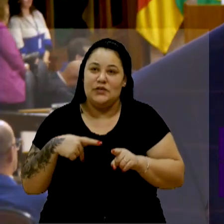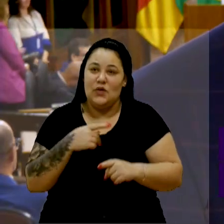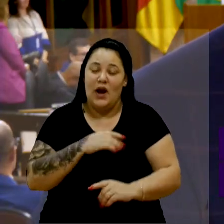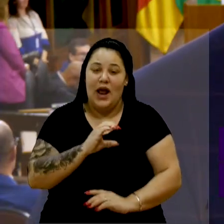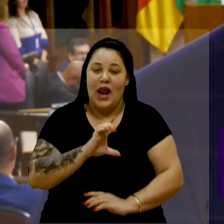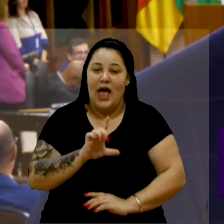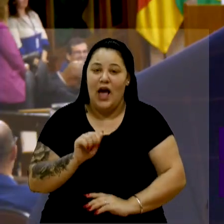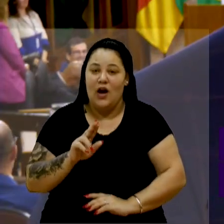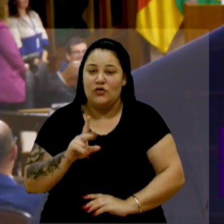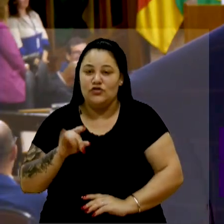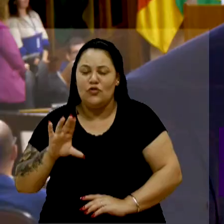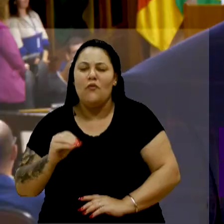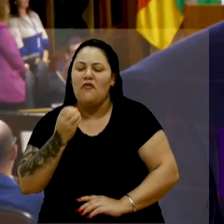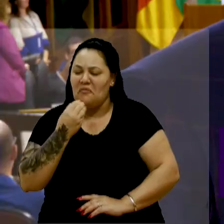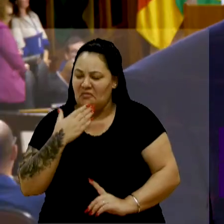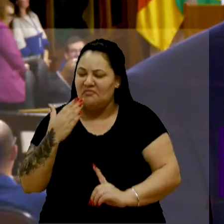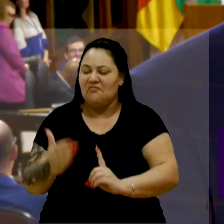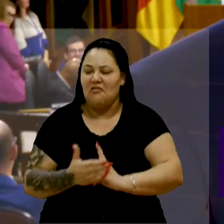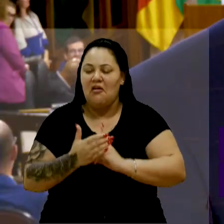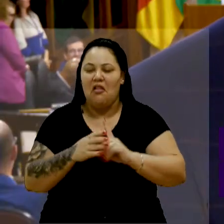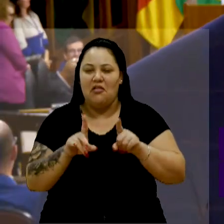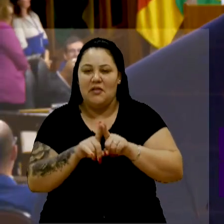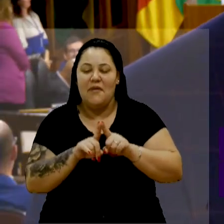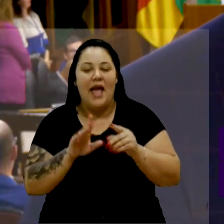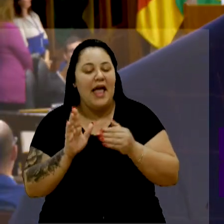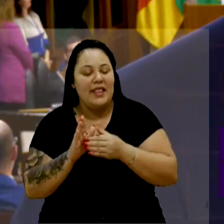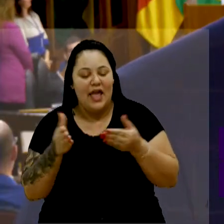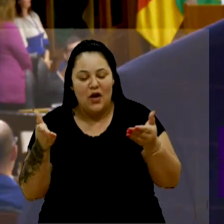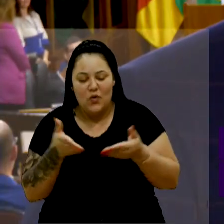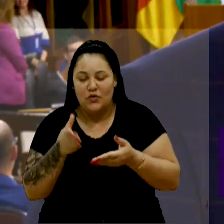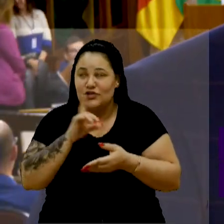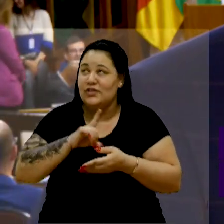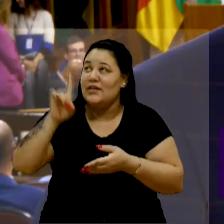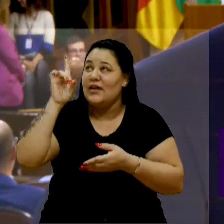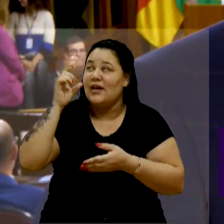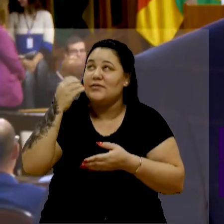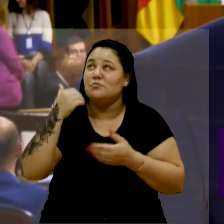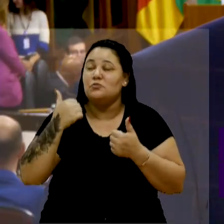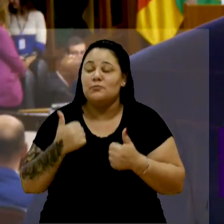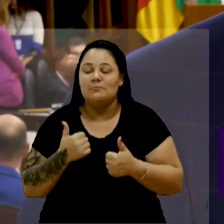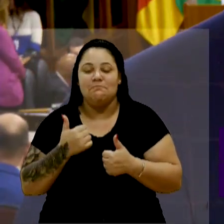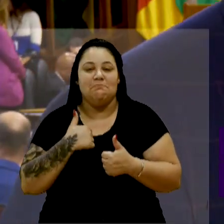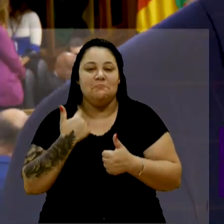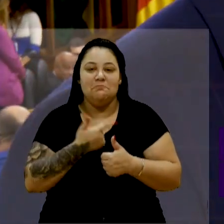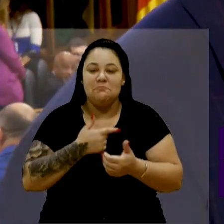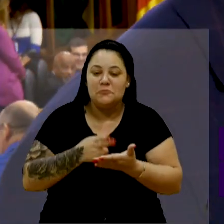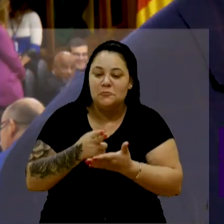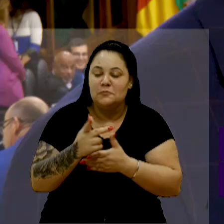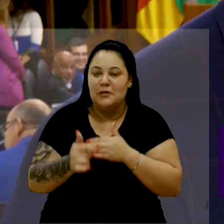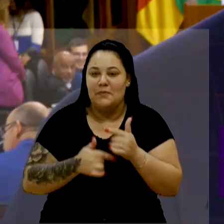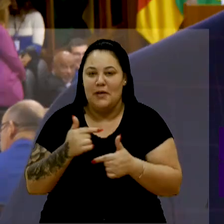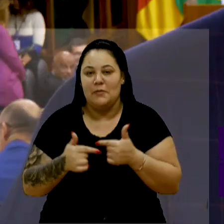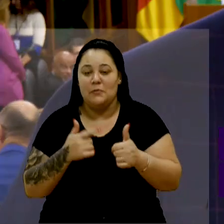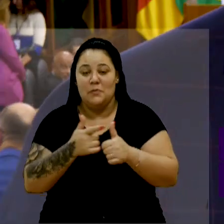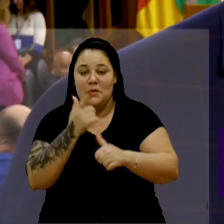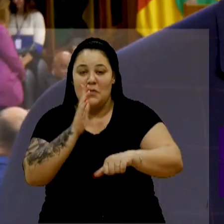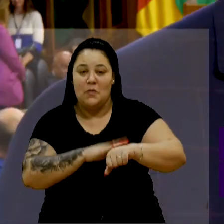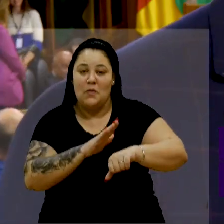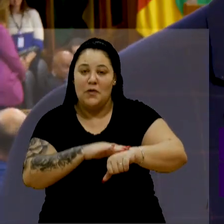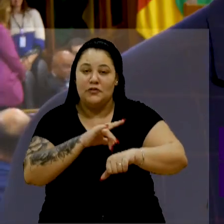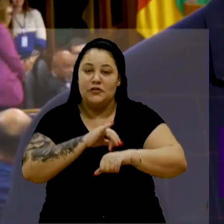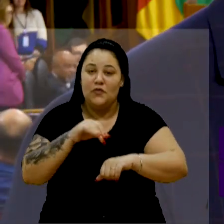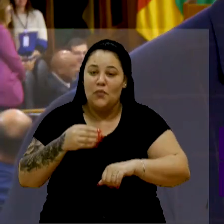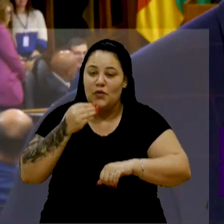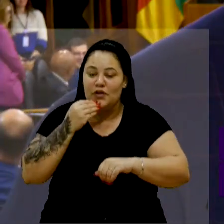onde fui muito bem acolhido e até hoje, graças a Deus, estamos aí trabalhando. Então, no primeiro momento que a gente teve a oportunidade de fazer